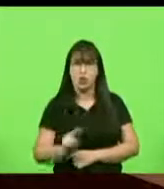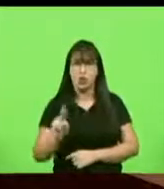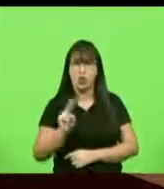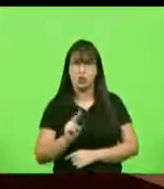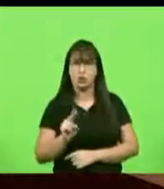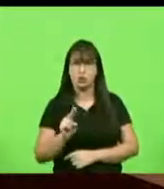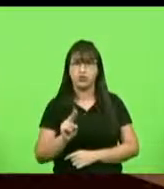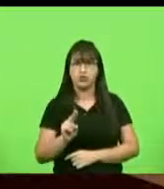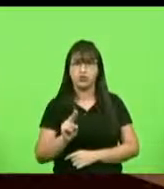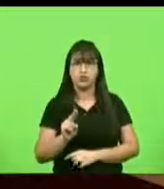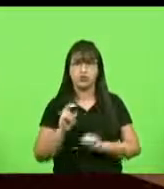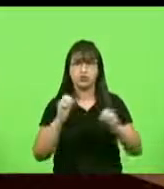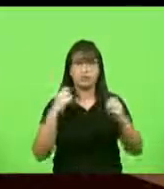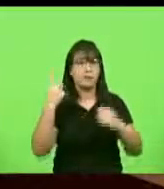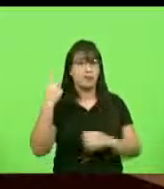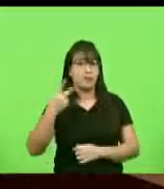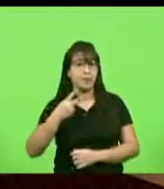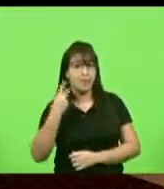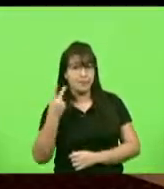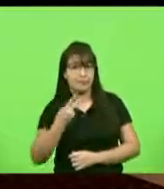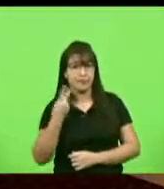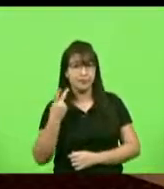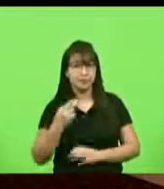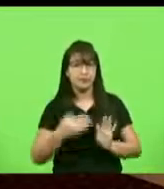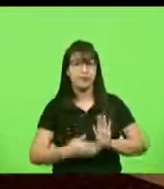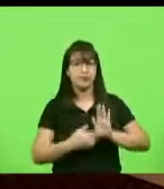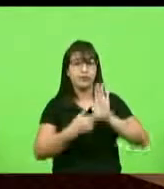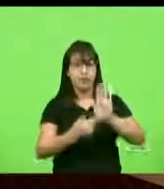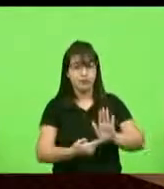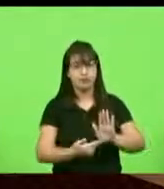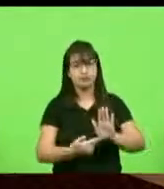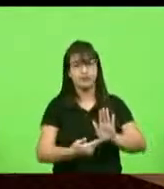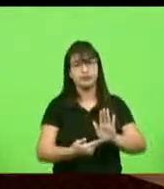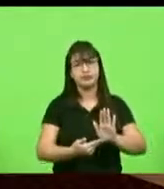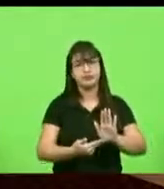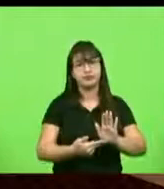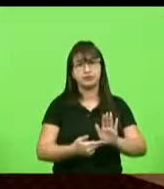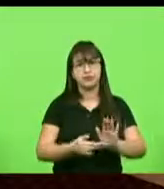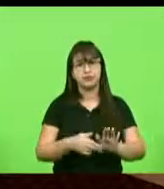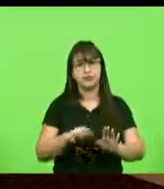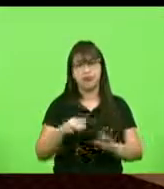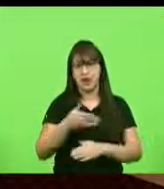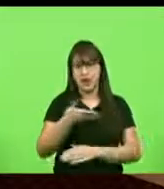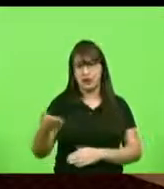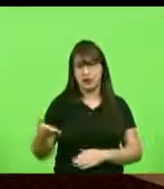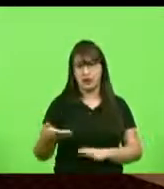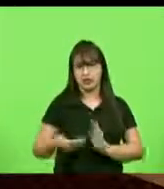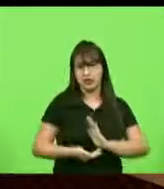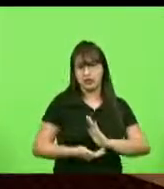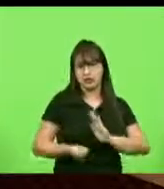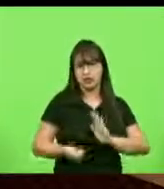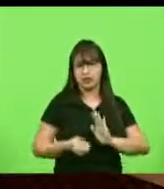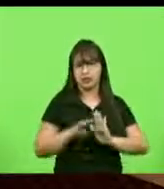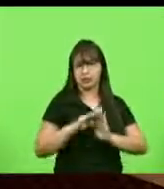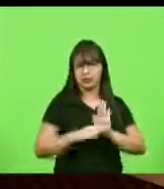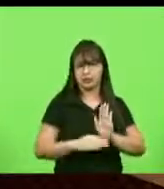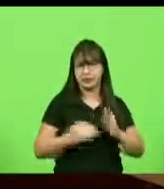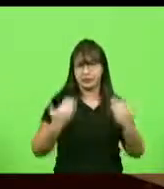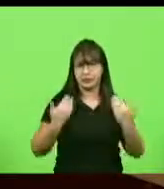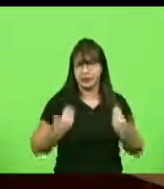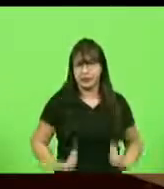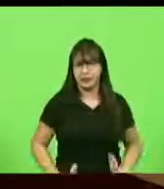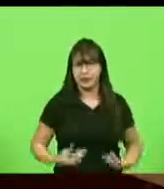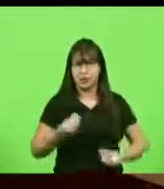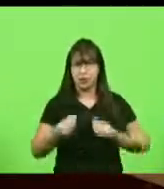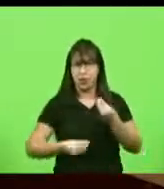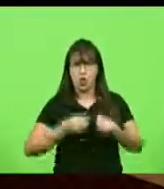prerrogativa de um parlamentar, apresentá-lo para tal. A deputada, ninguém aqui está tirando a ficha do comportamento da pessoa, do que ele falou